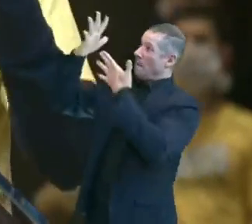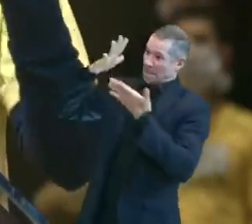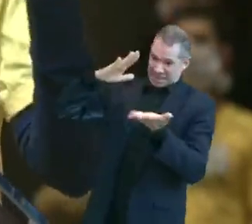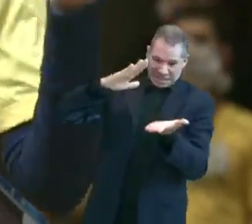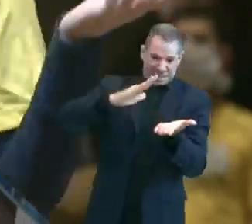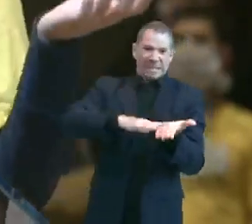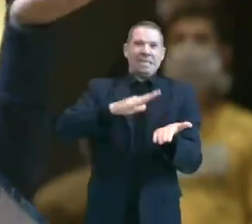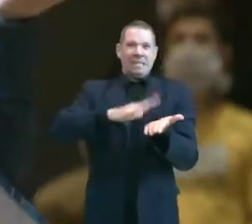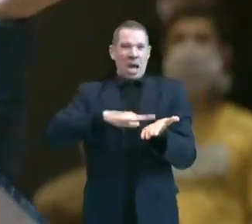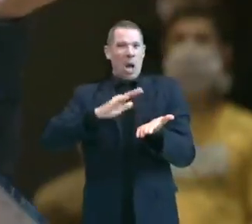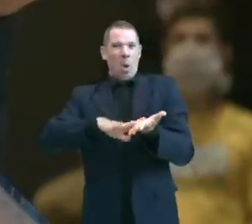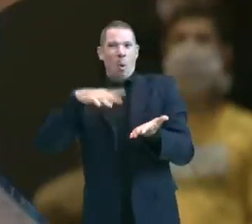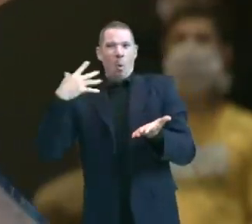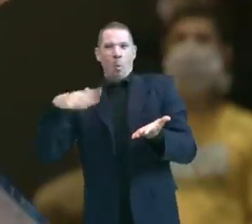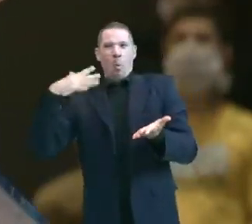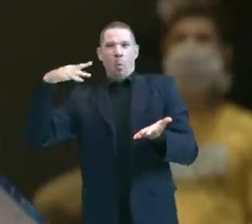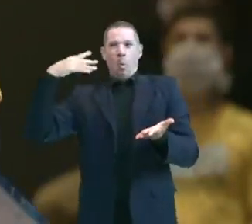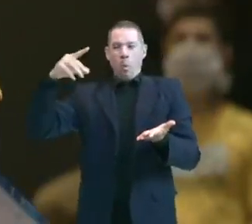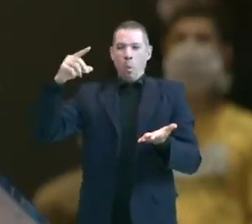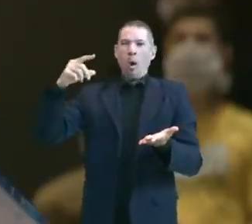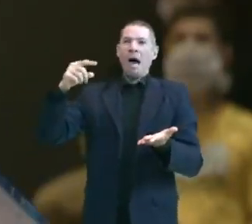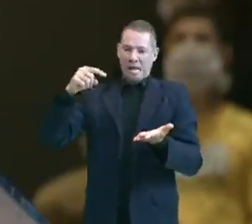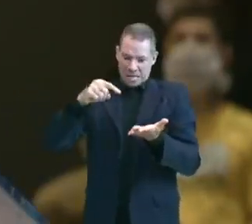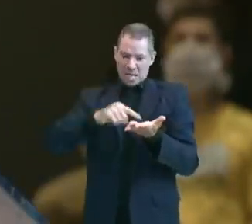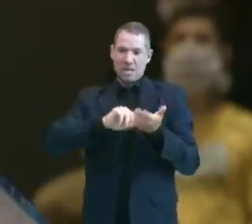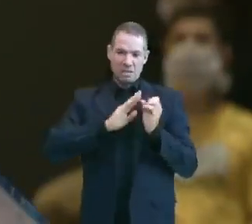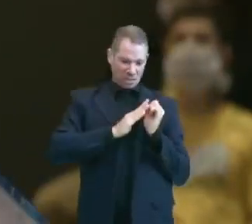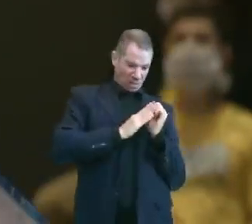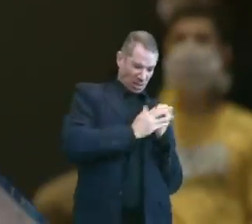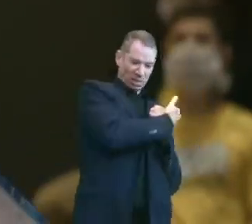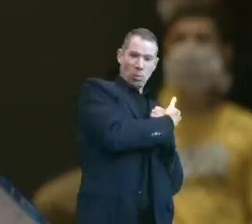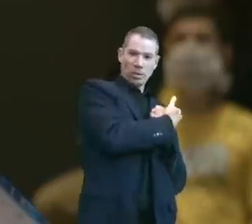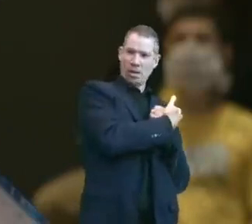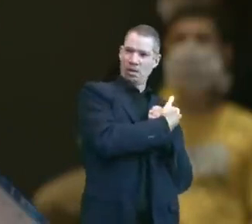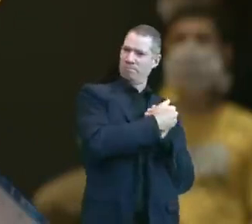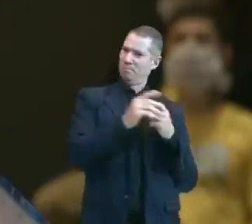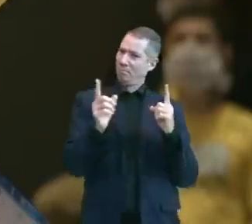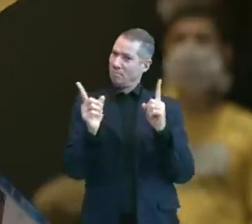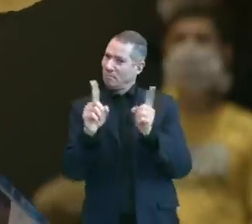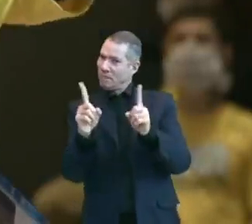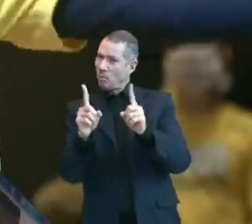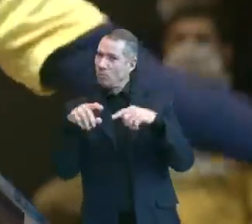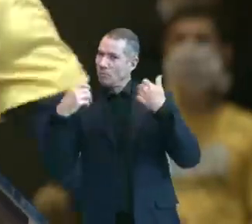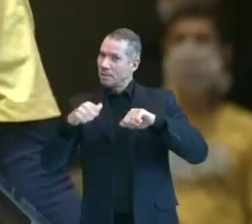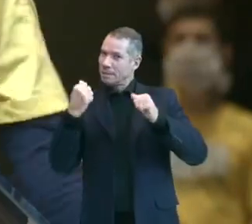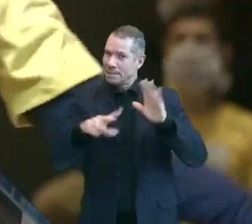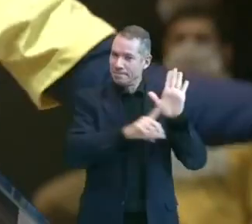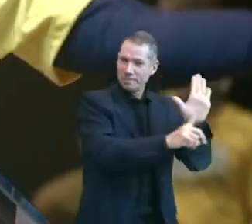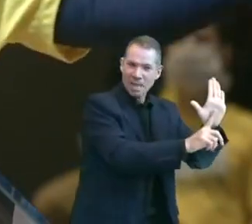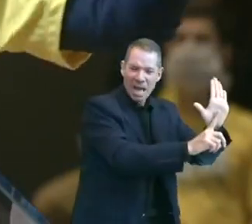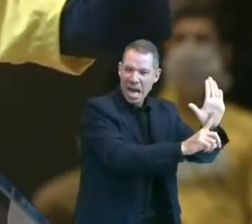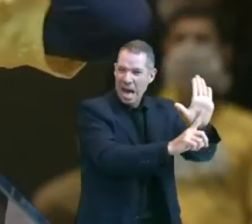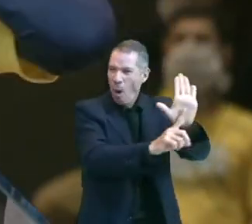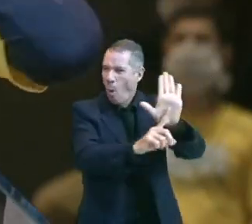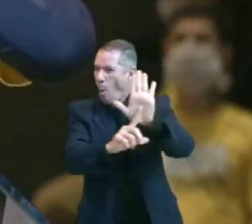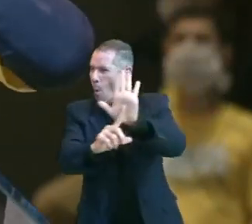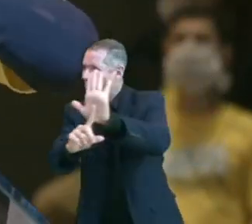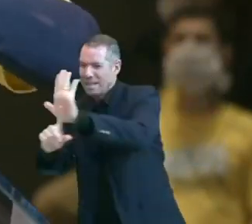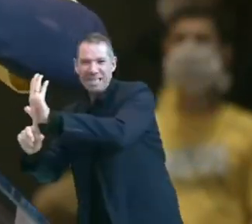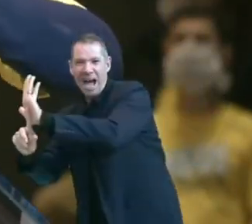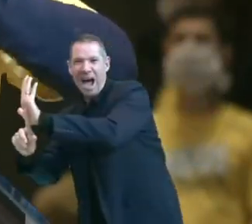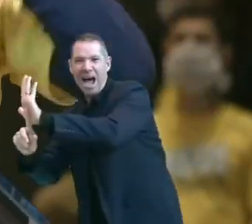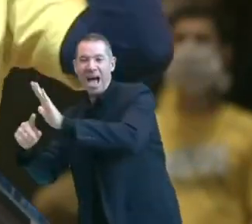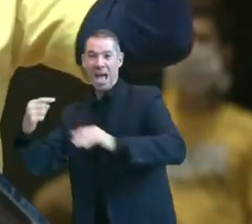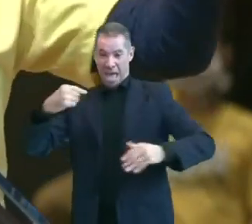temos um tesouro. E no lugar de esconder esse tesouro, nós precisamos colocar ele à mostra. Olha,